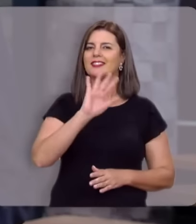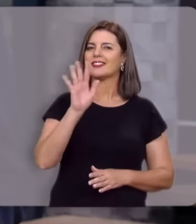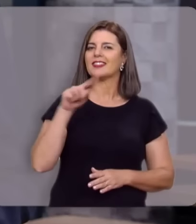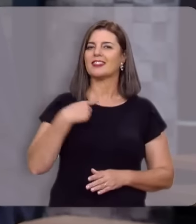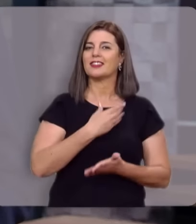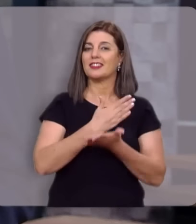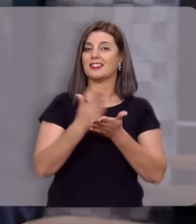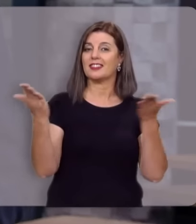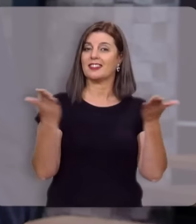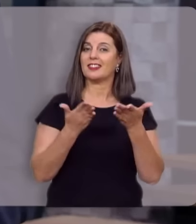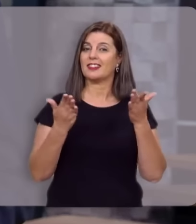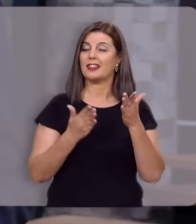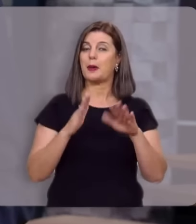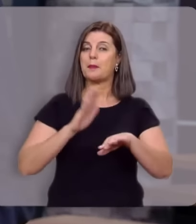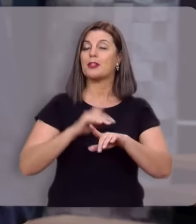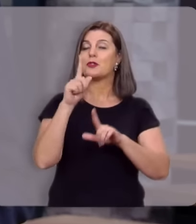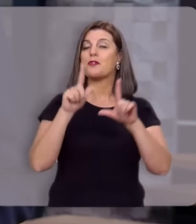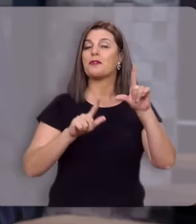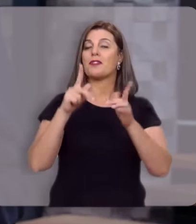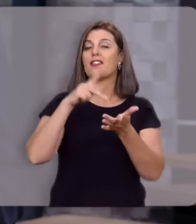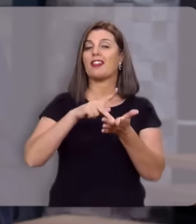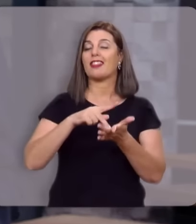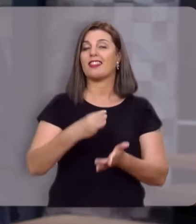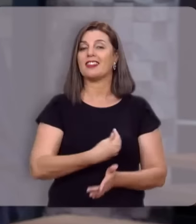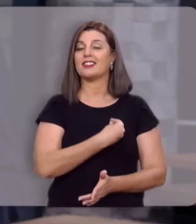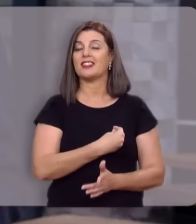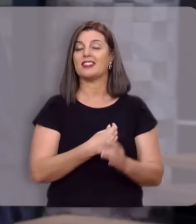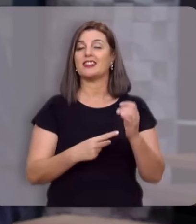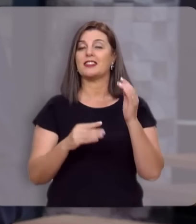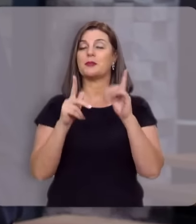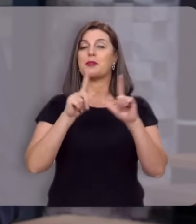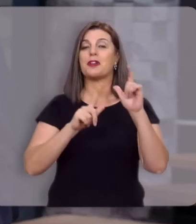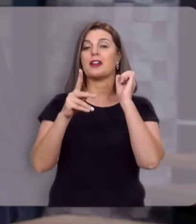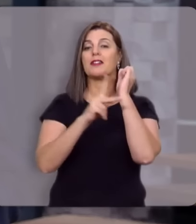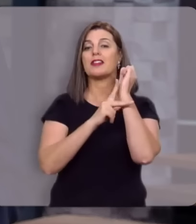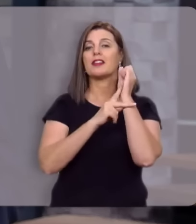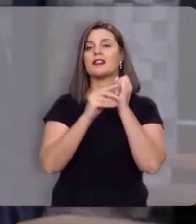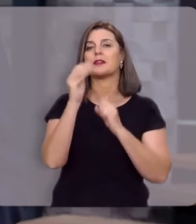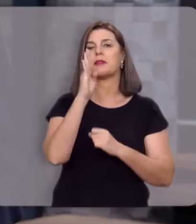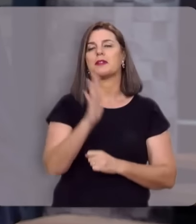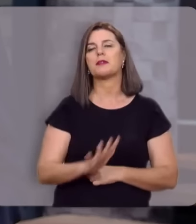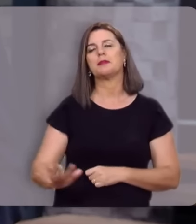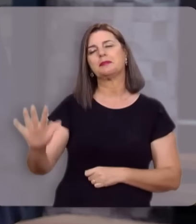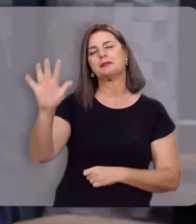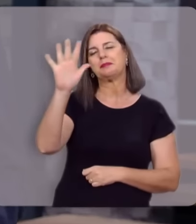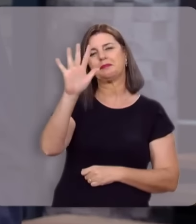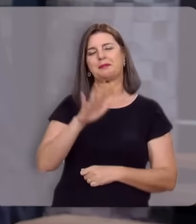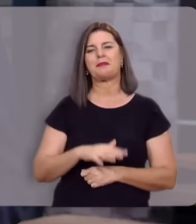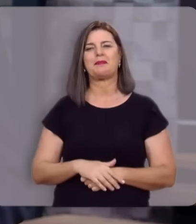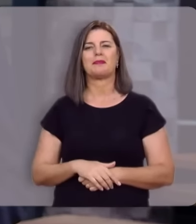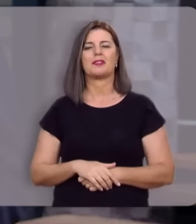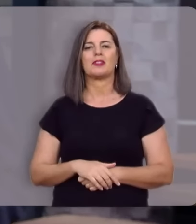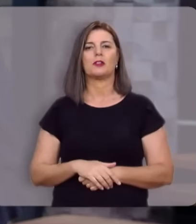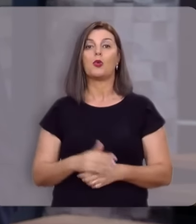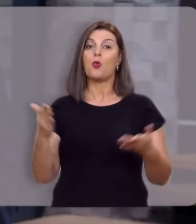Olá, começamos agora mais um Verdade e Vida, um programa da IPB, a Igreja Presbiteriana do